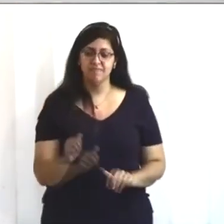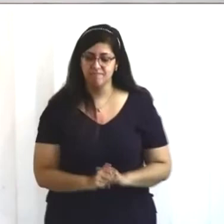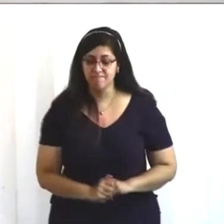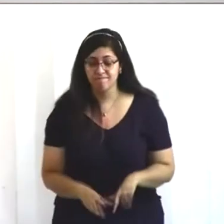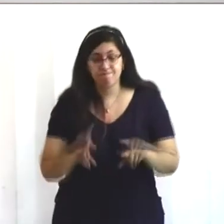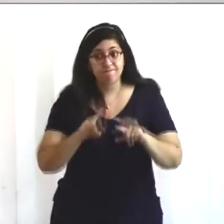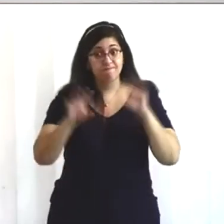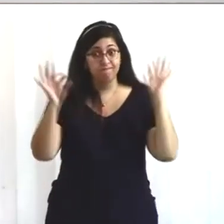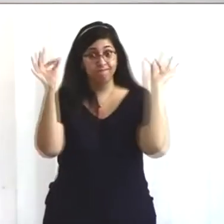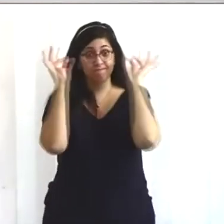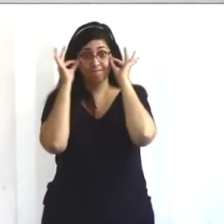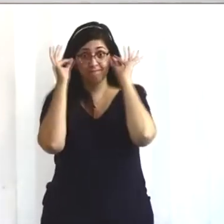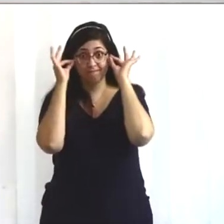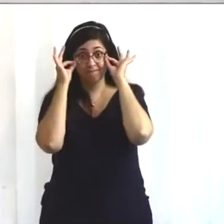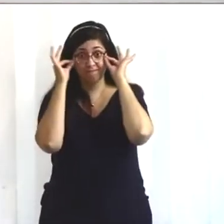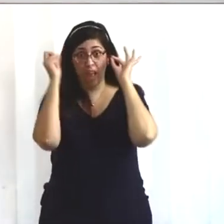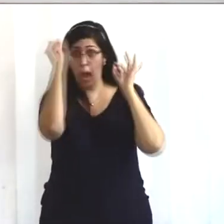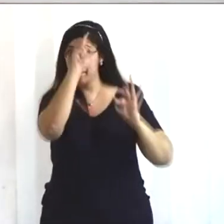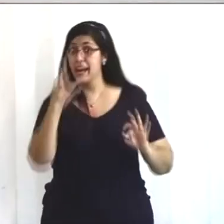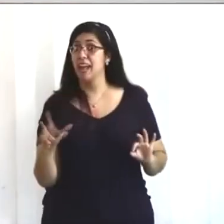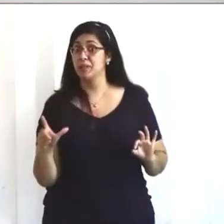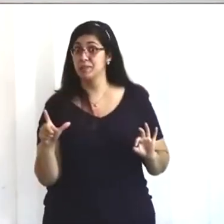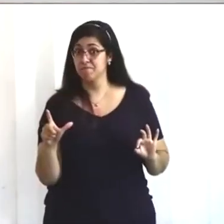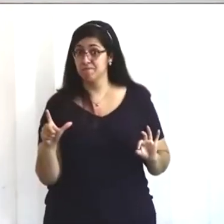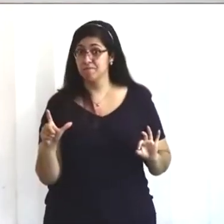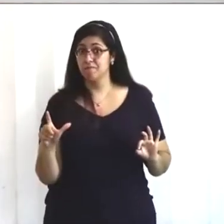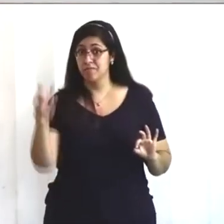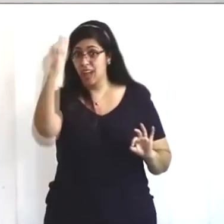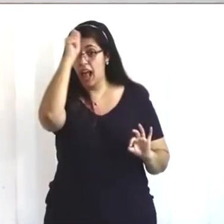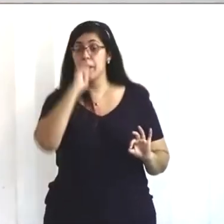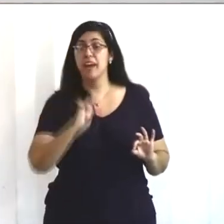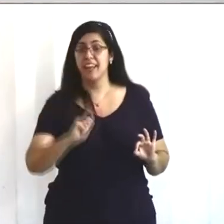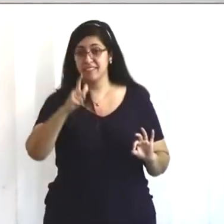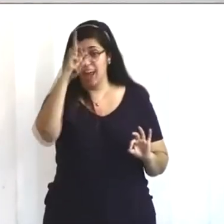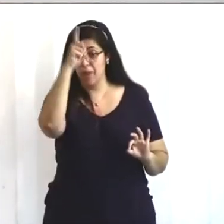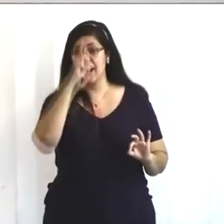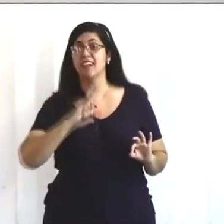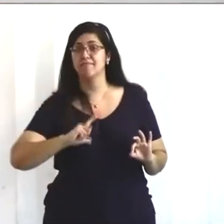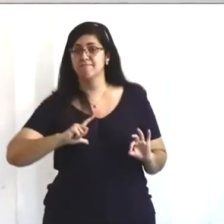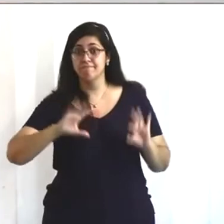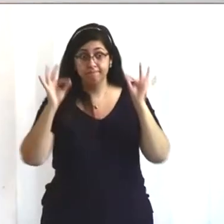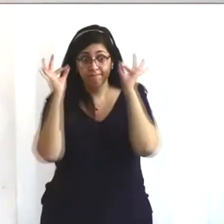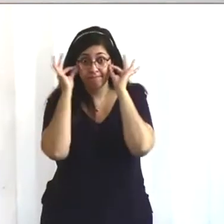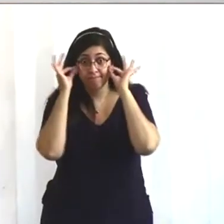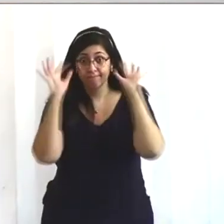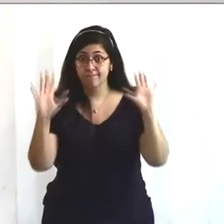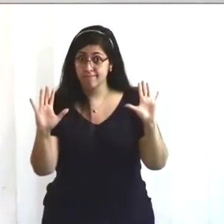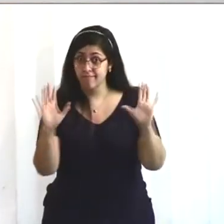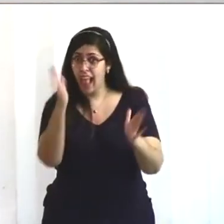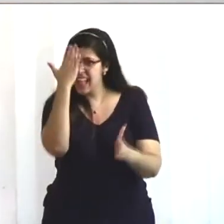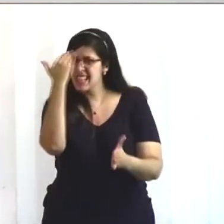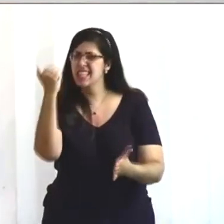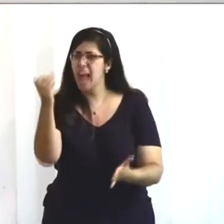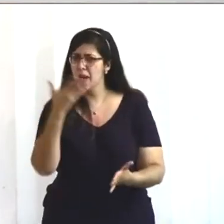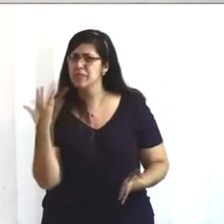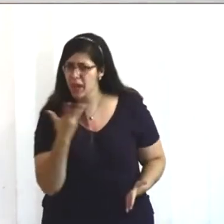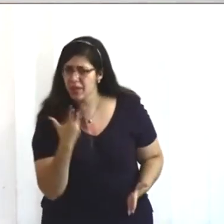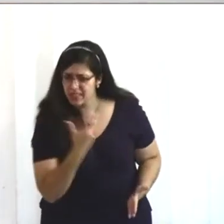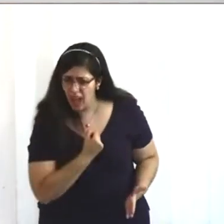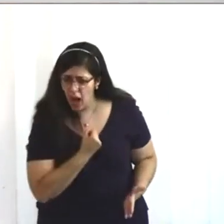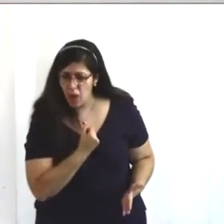do coração que sustenta uma prática persistente contra o Espírito Santo.